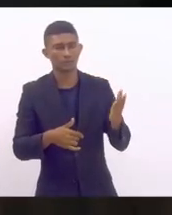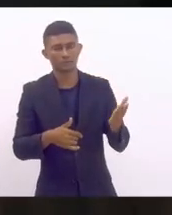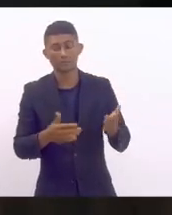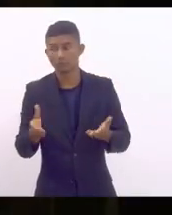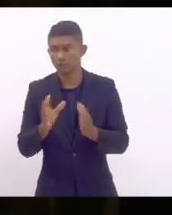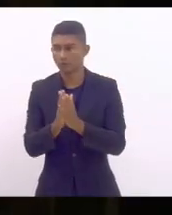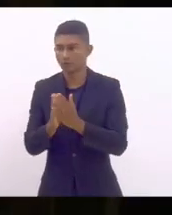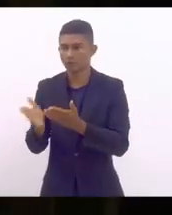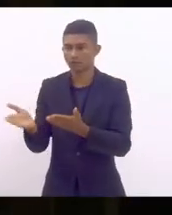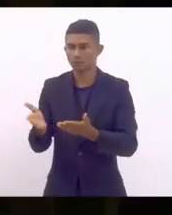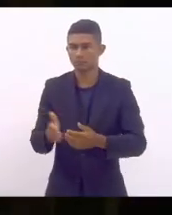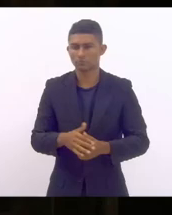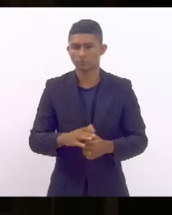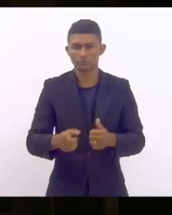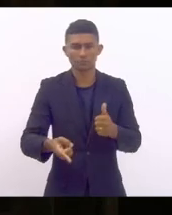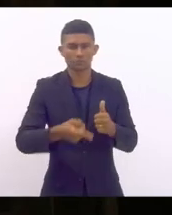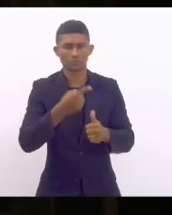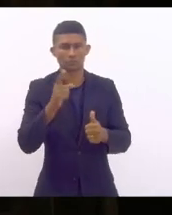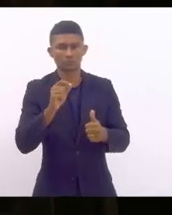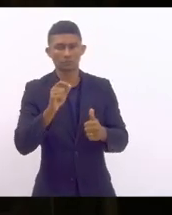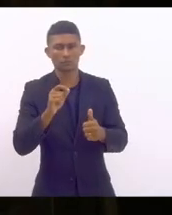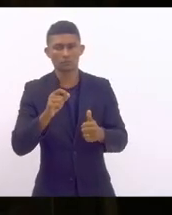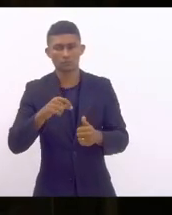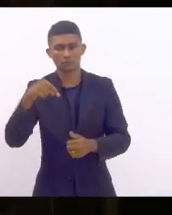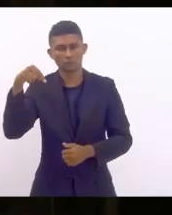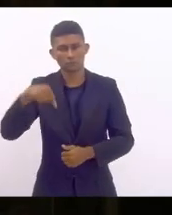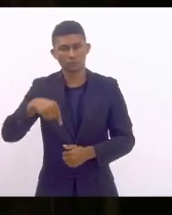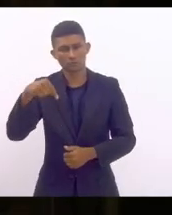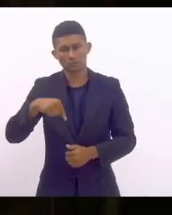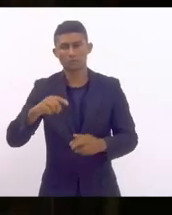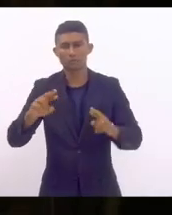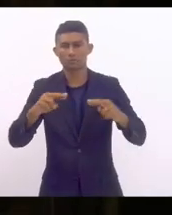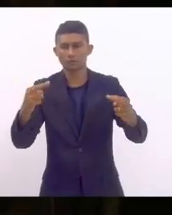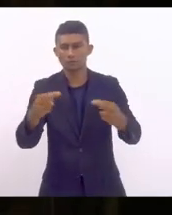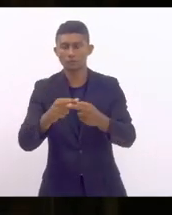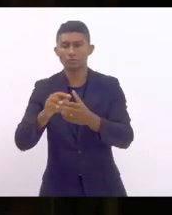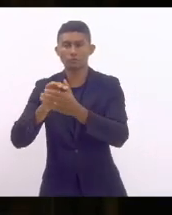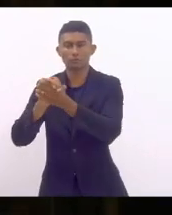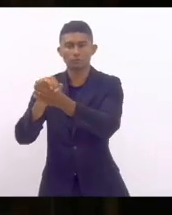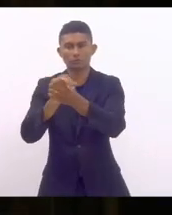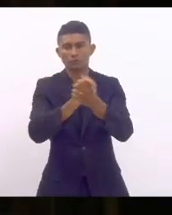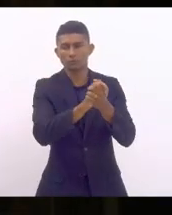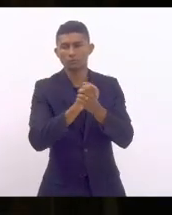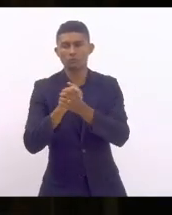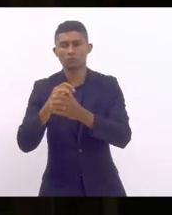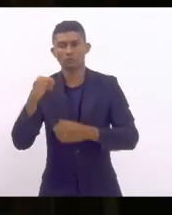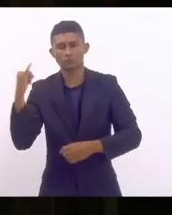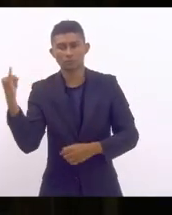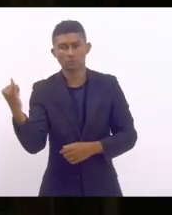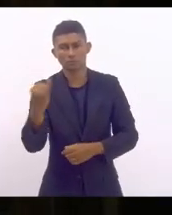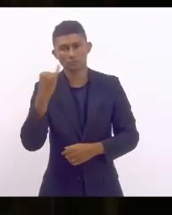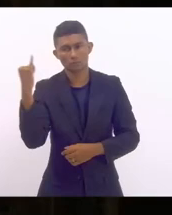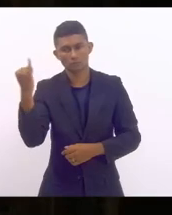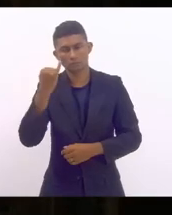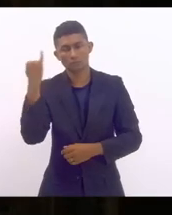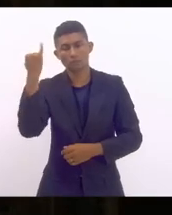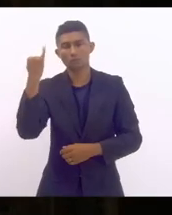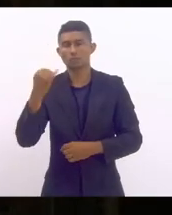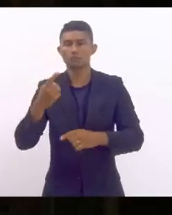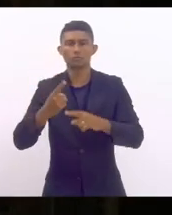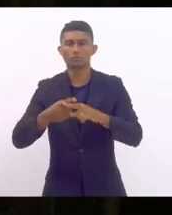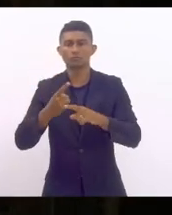favor é primeiramente eu queria saudar esses Passos né falando sobre a importância da gente tratar a